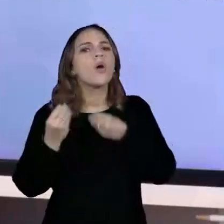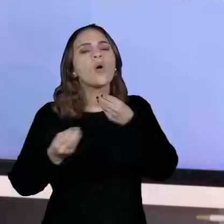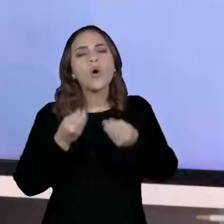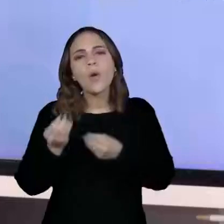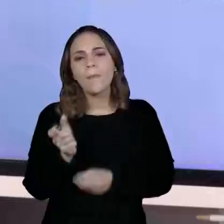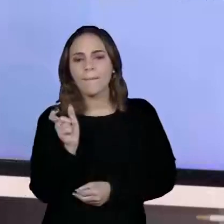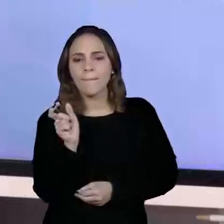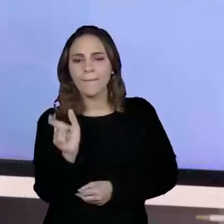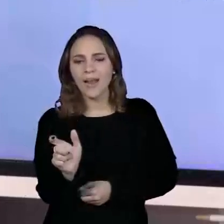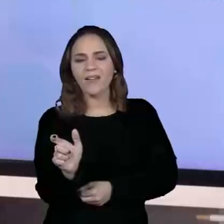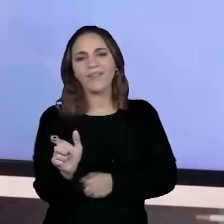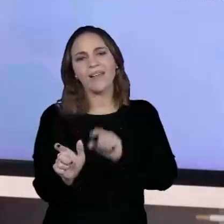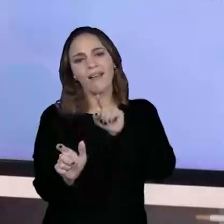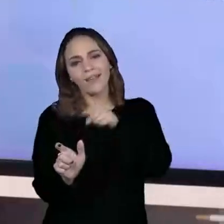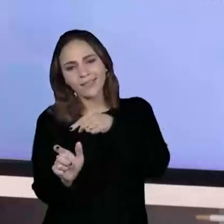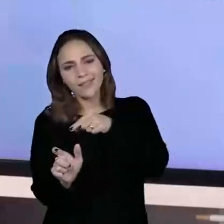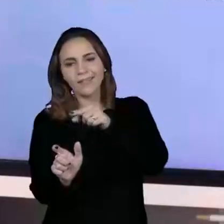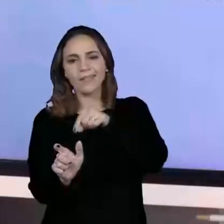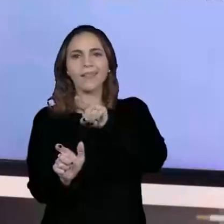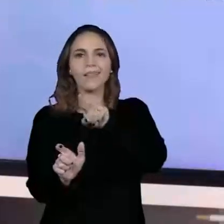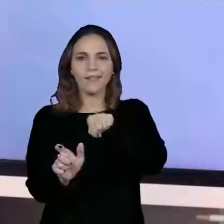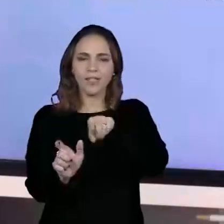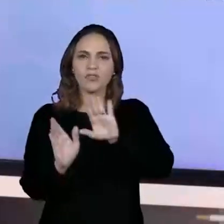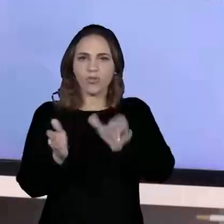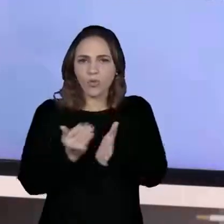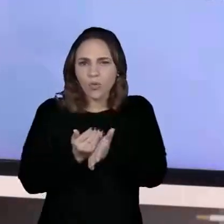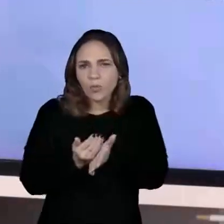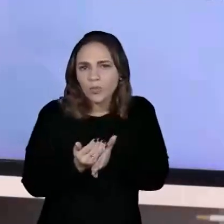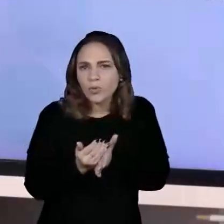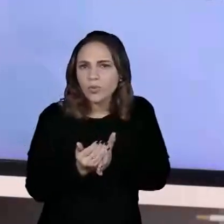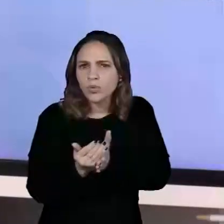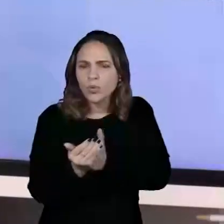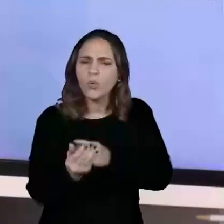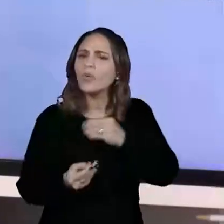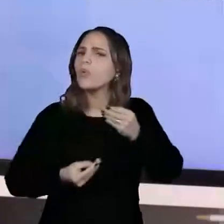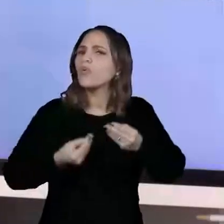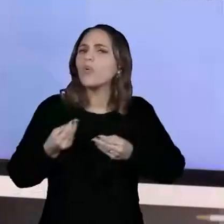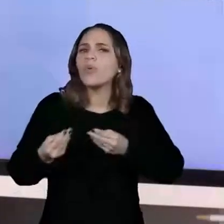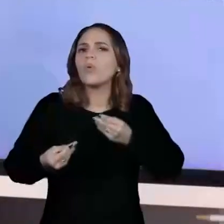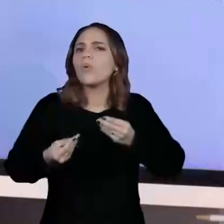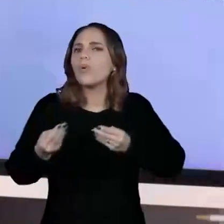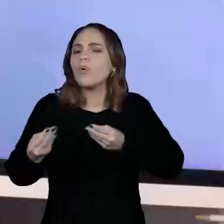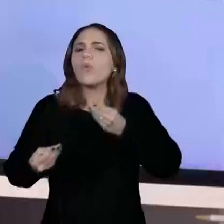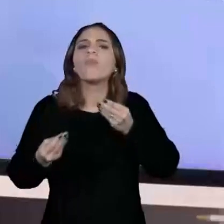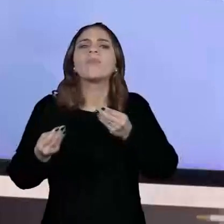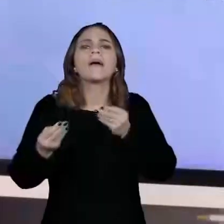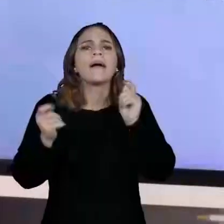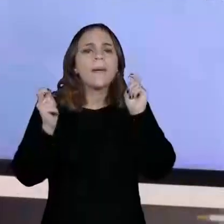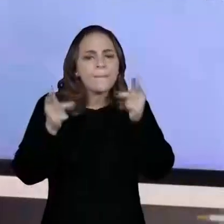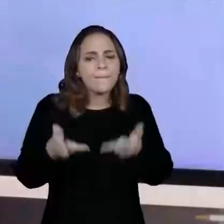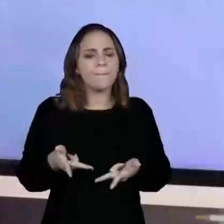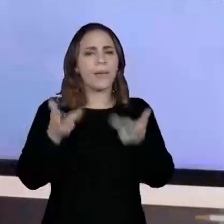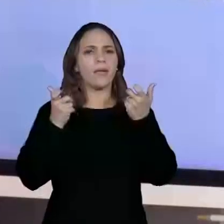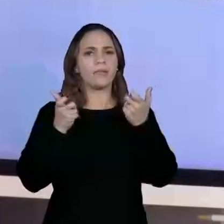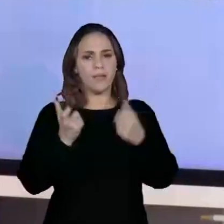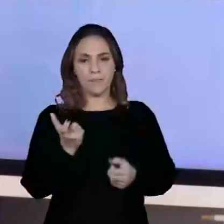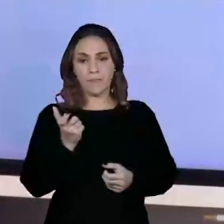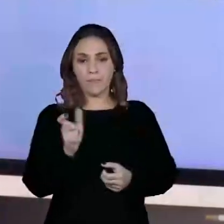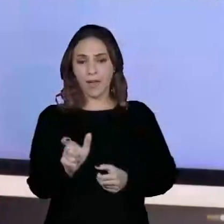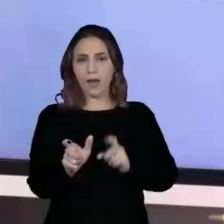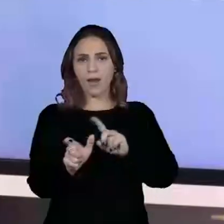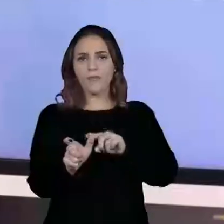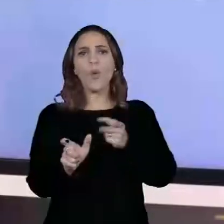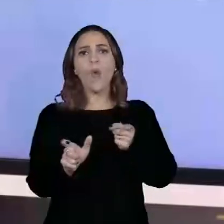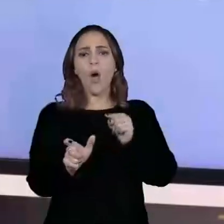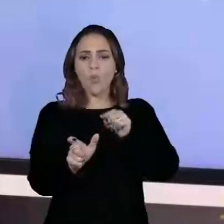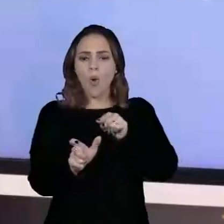gráfica. Então, nós tivemos uma introdução de como a gente consegue identificar a sílaba